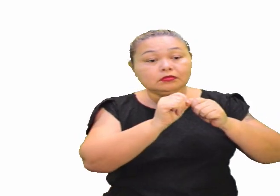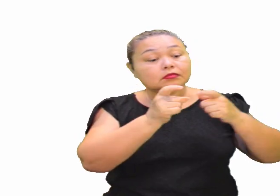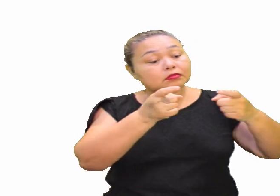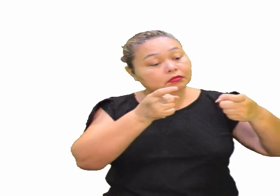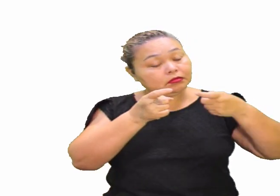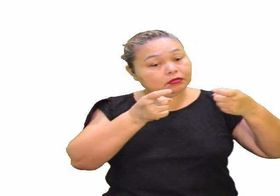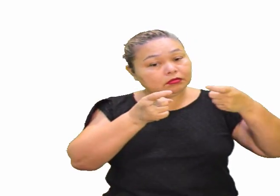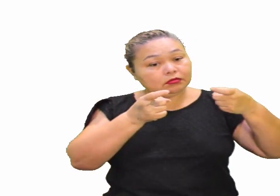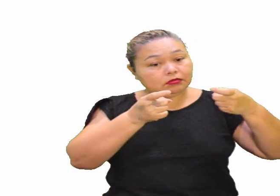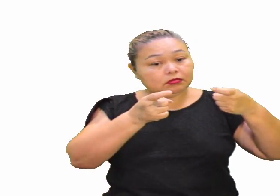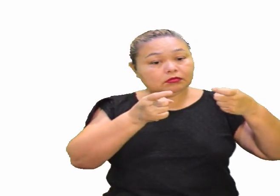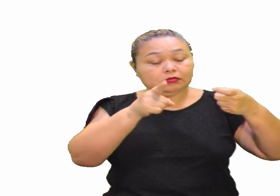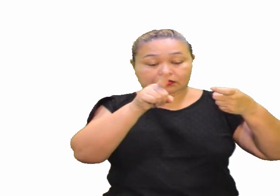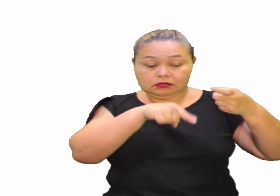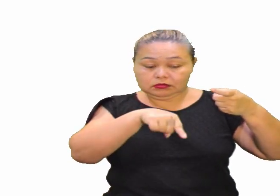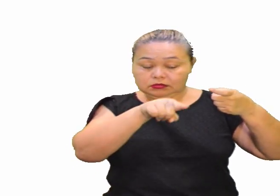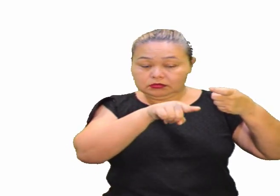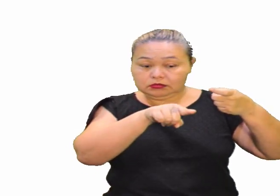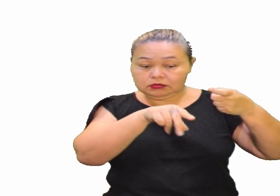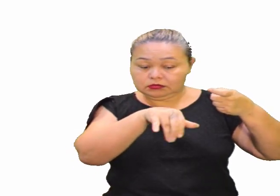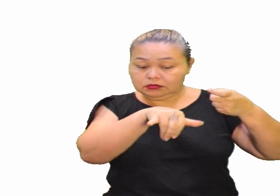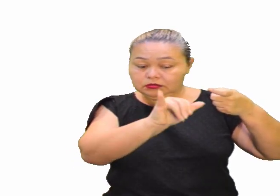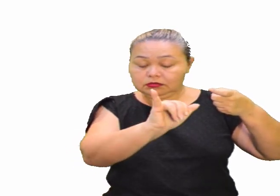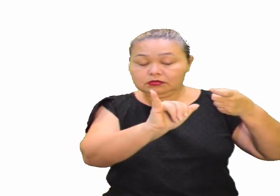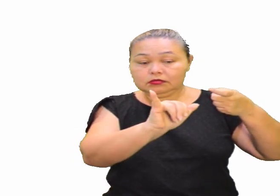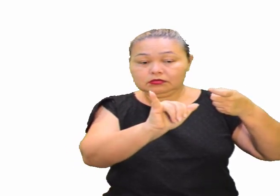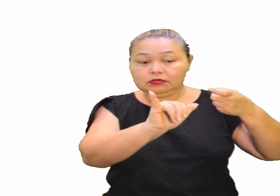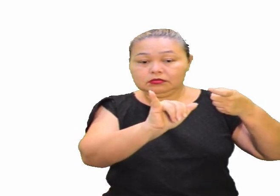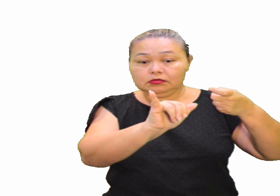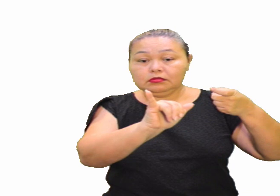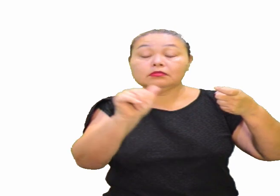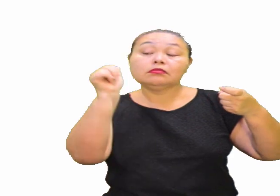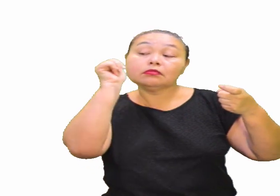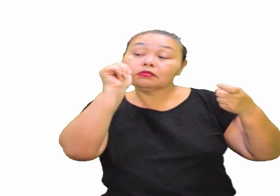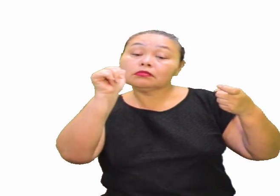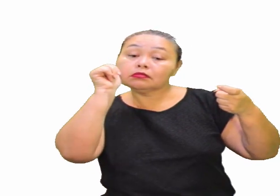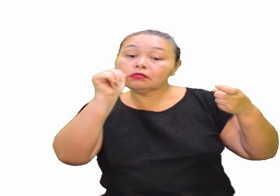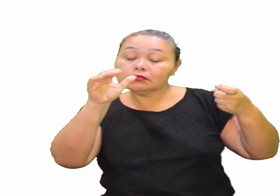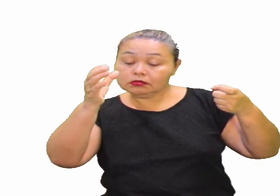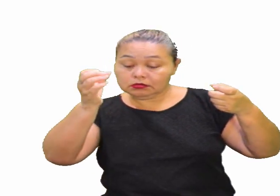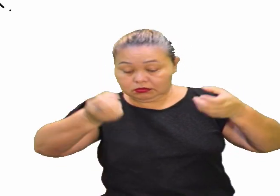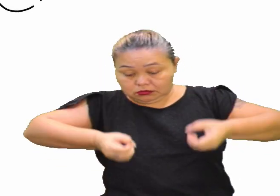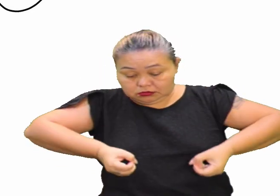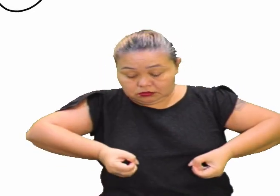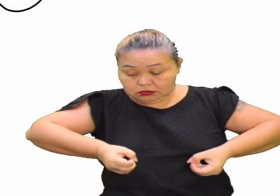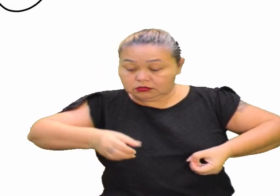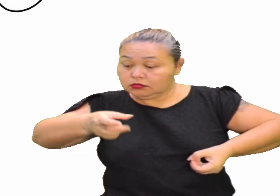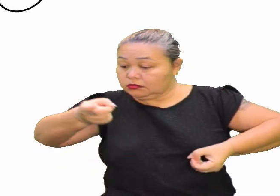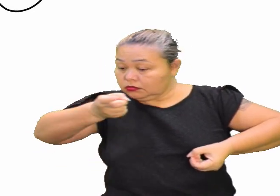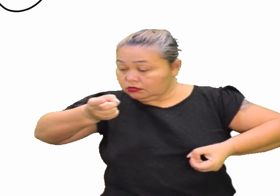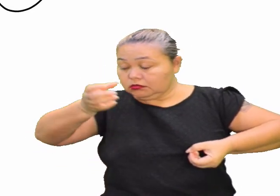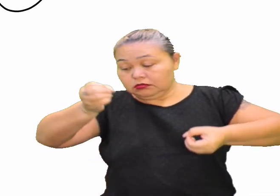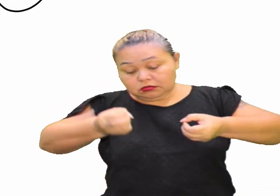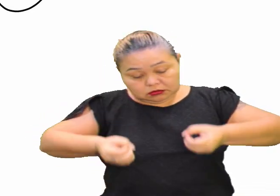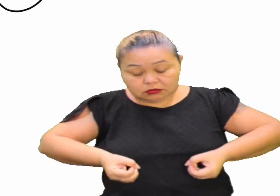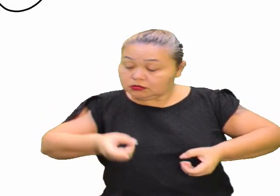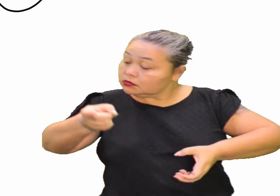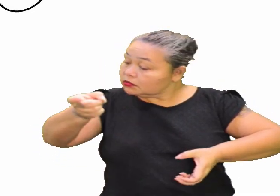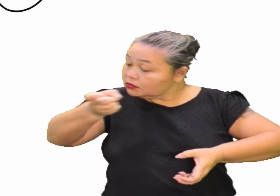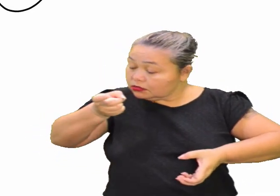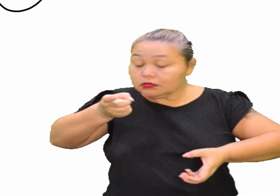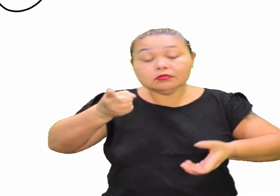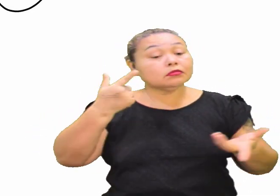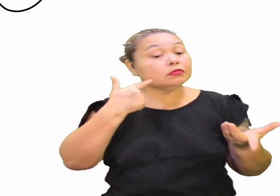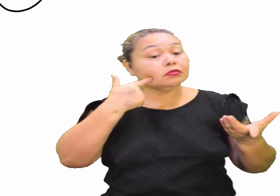aqui, é XY e a mulher é XX.